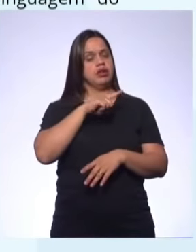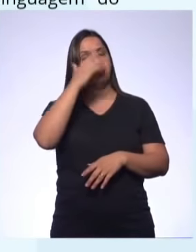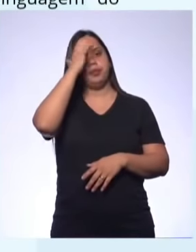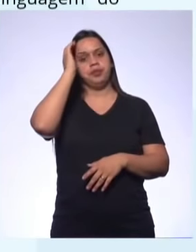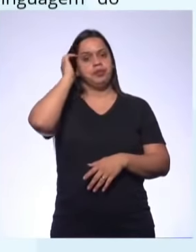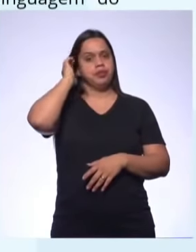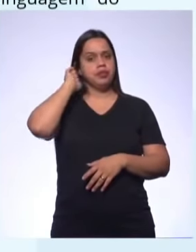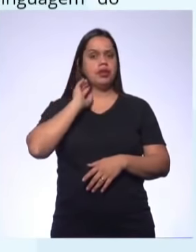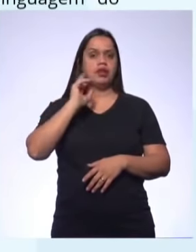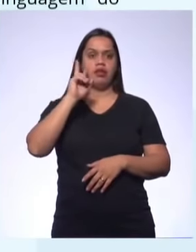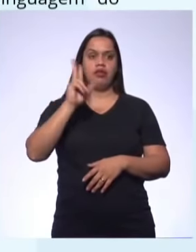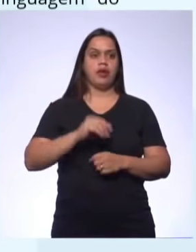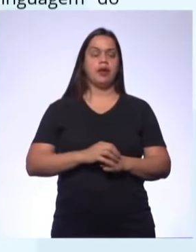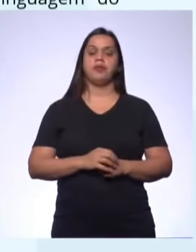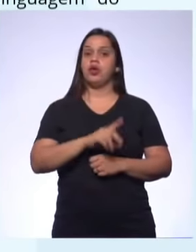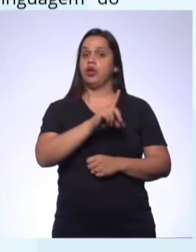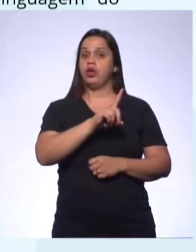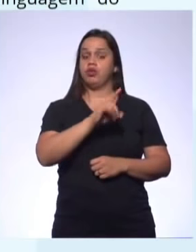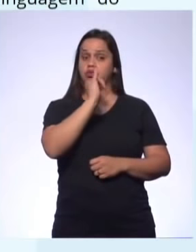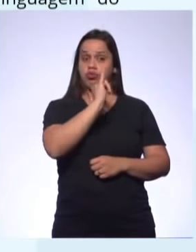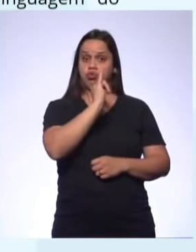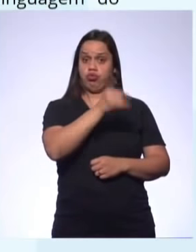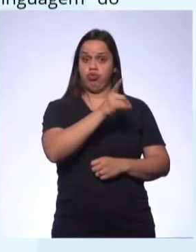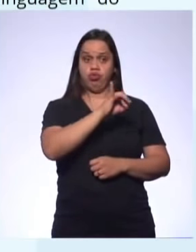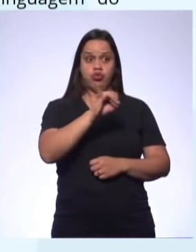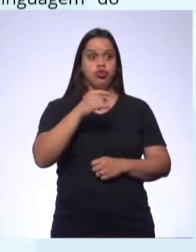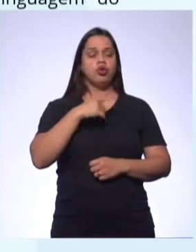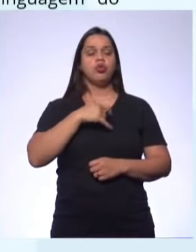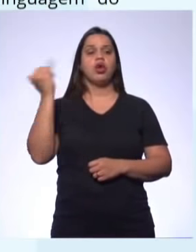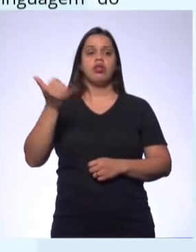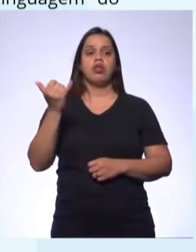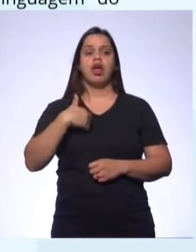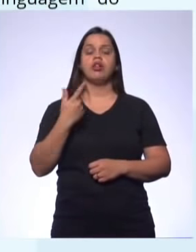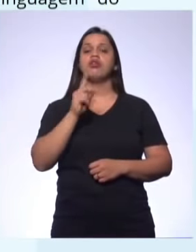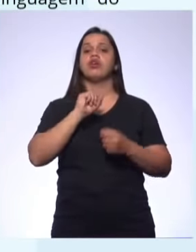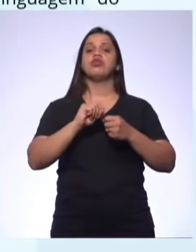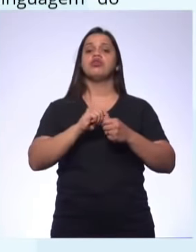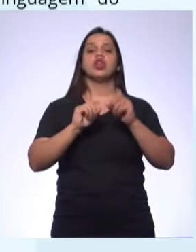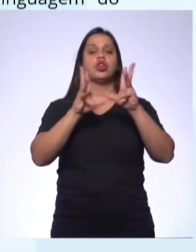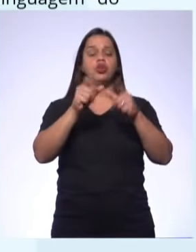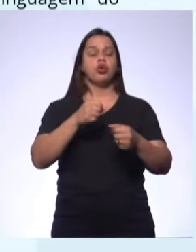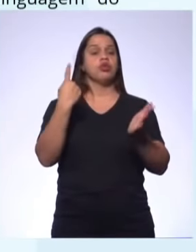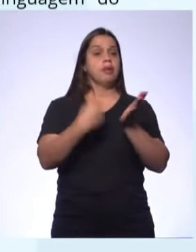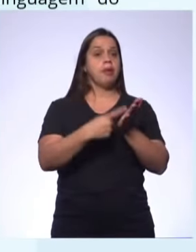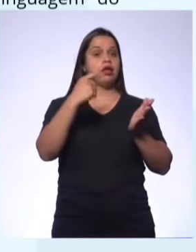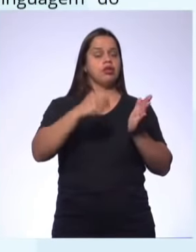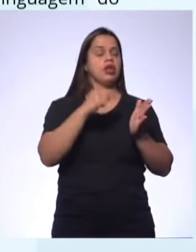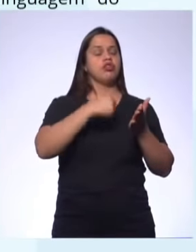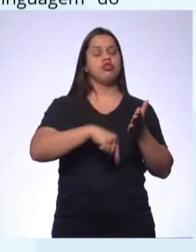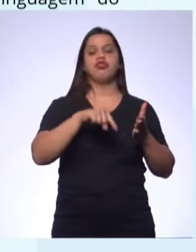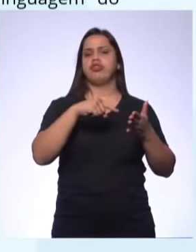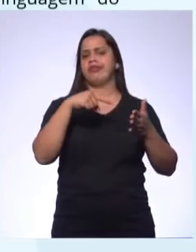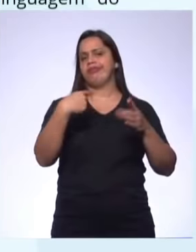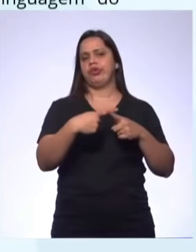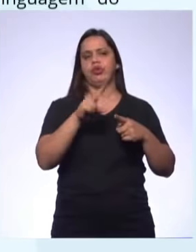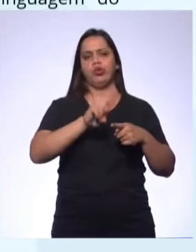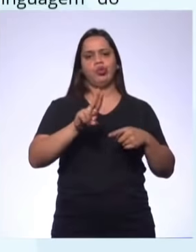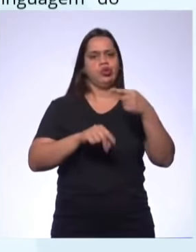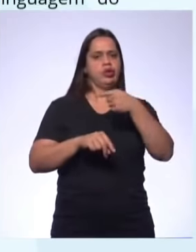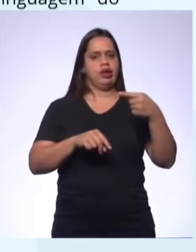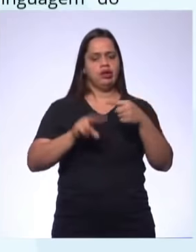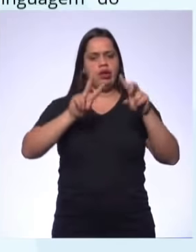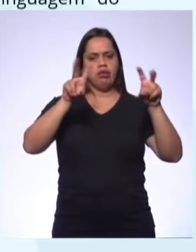E tem aí, no discurso direto, o narrador procura reproduzir a fala dos personagens com marcas específicas de pontuação, travessão,